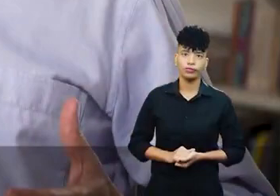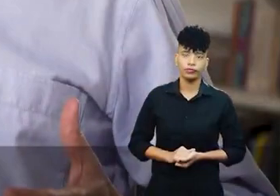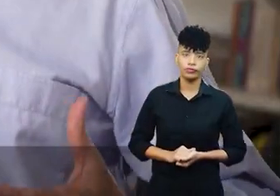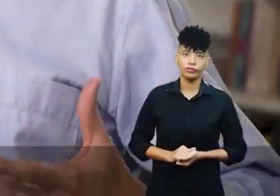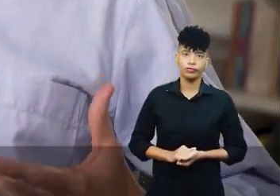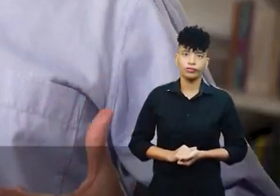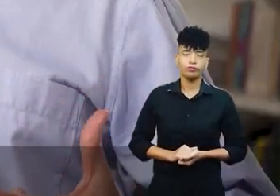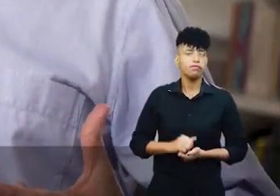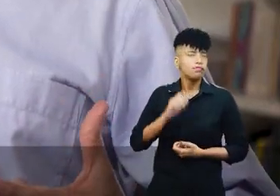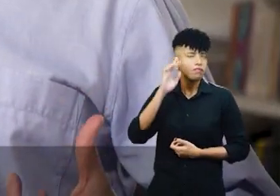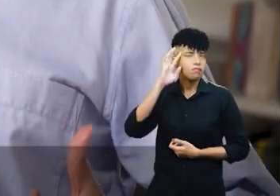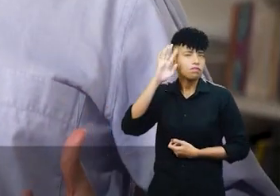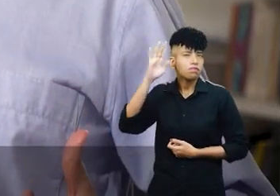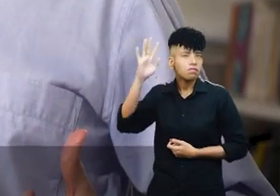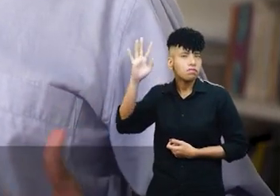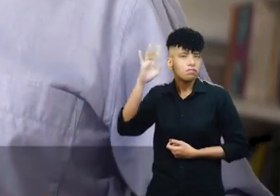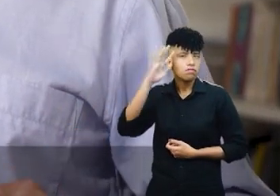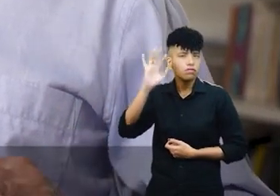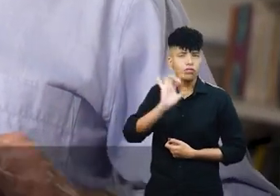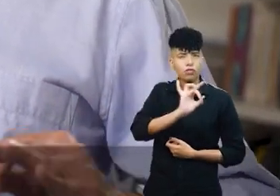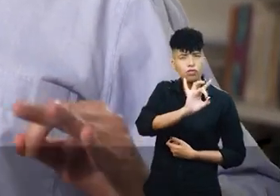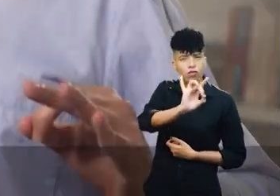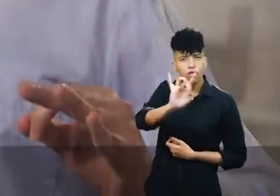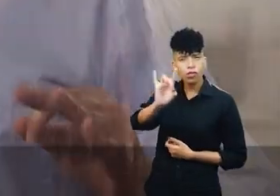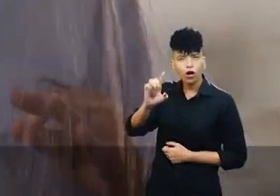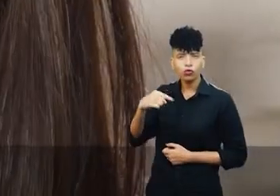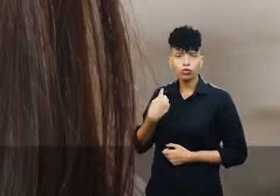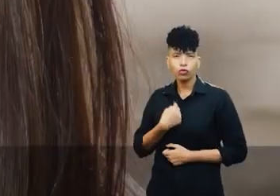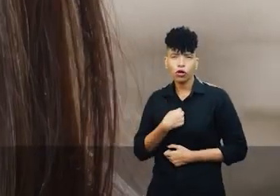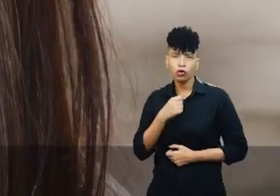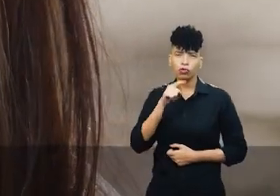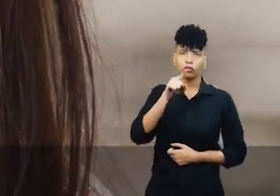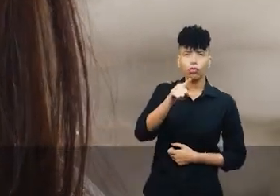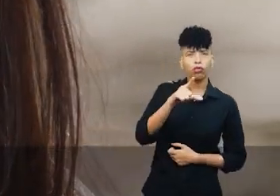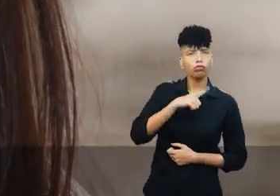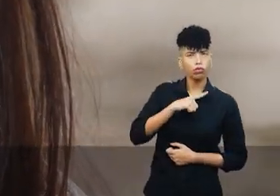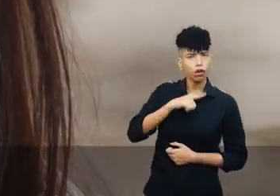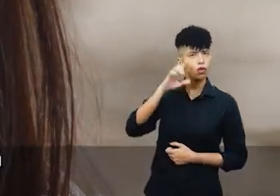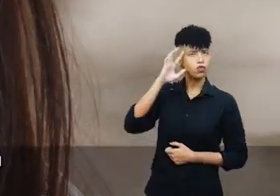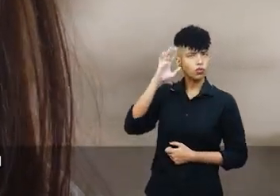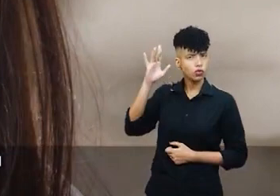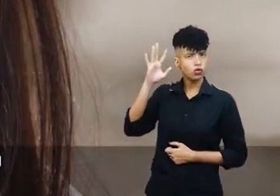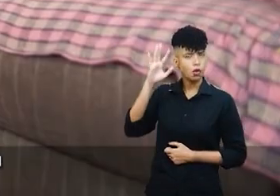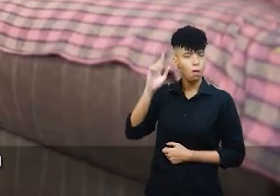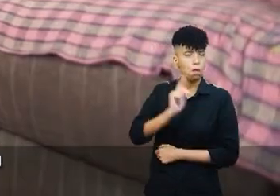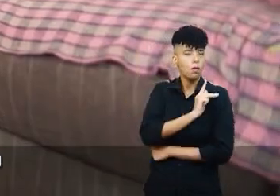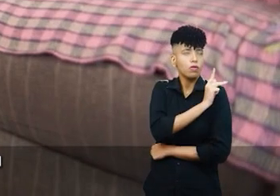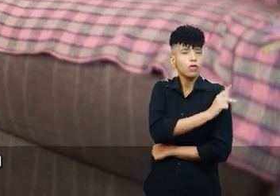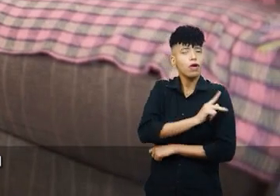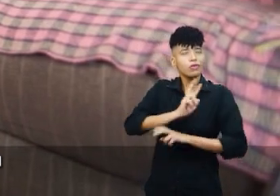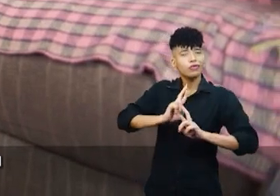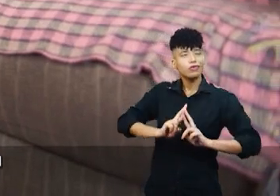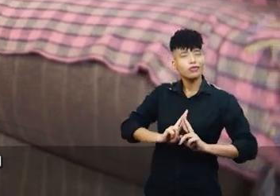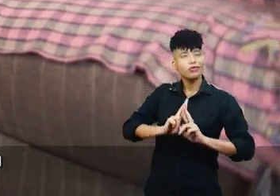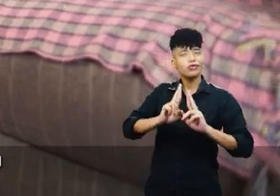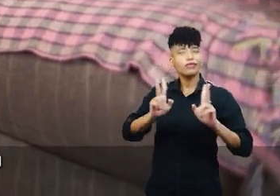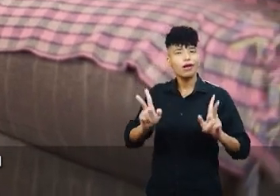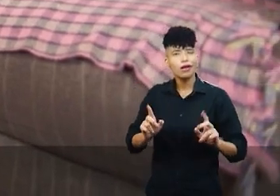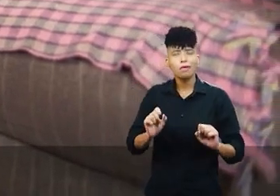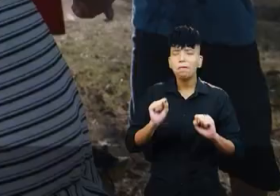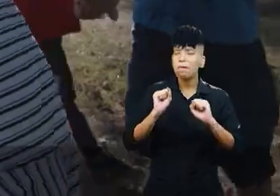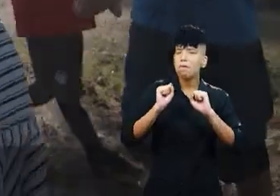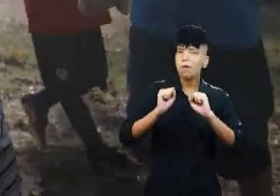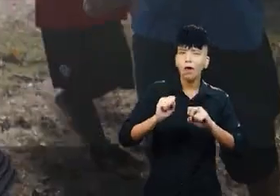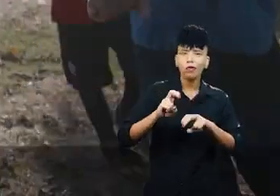Imagine que cada um de nós, eu e você, tenhamos um sonho. Um Piauí diferente. Onde você vai poder colocar a cadeira na